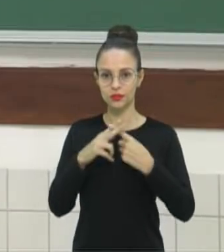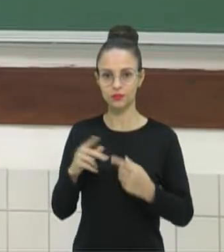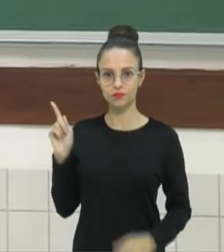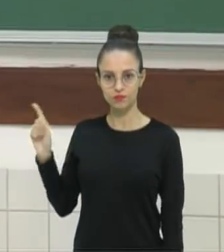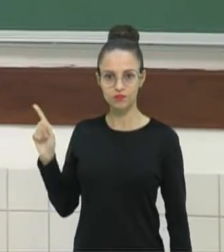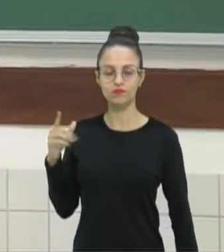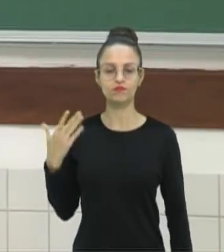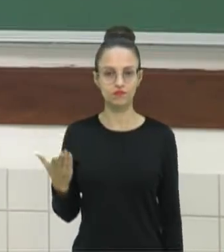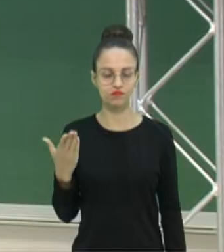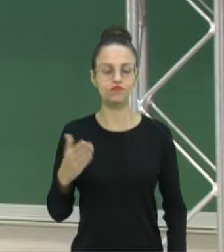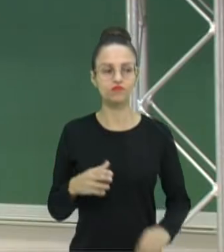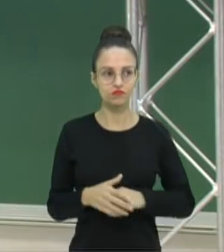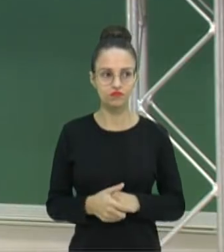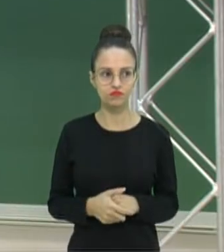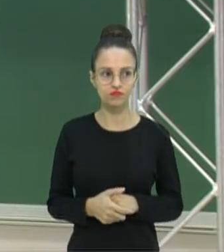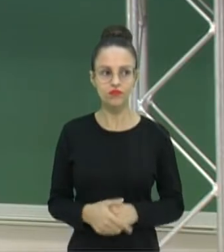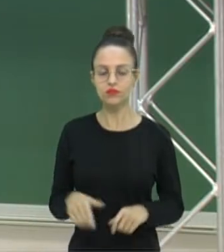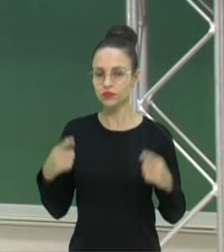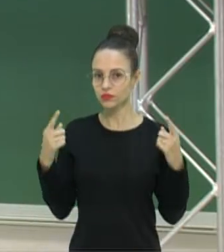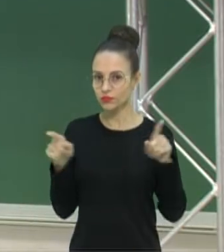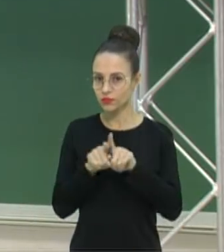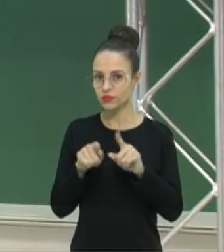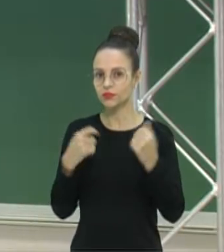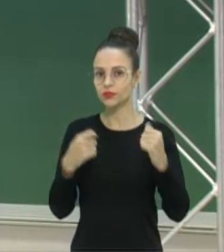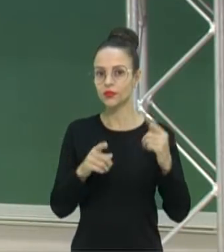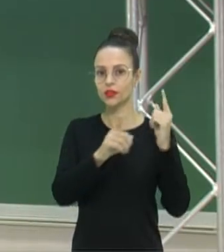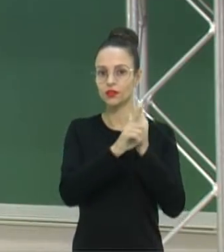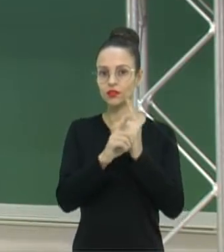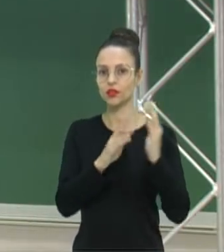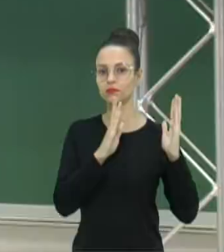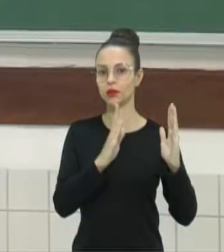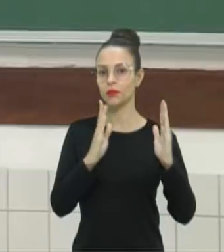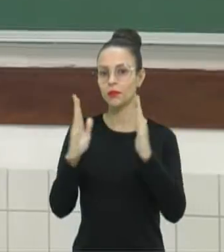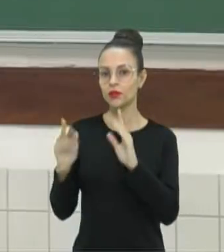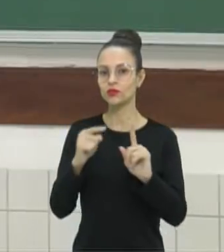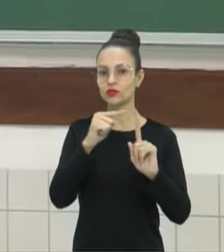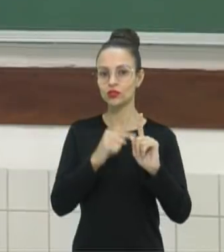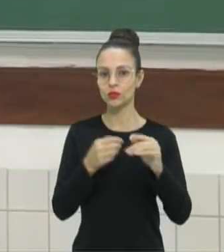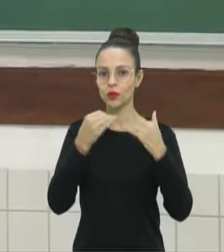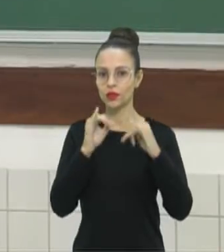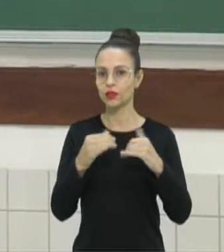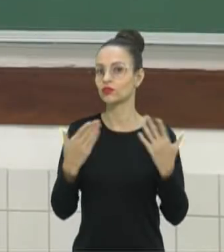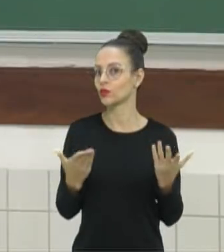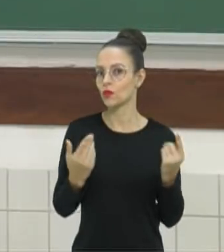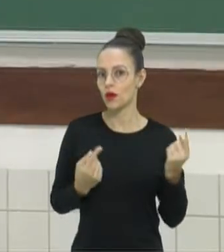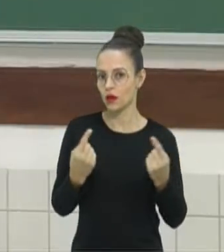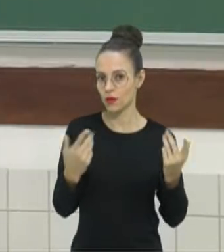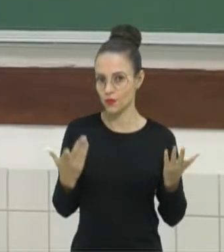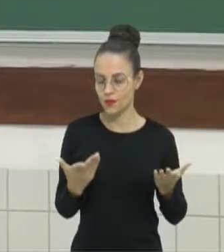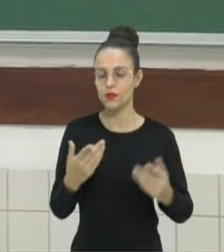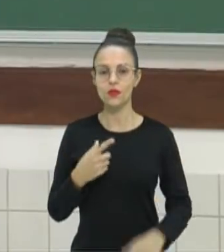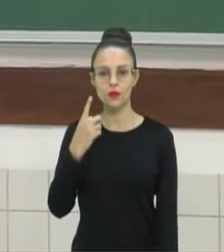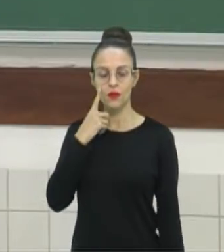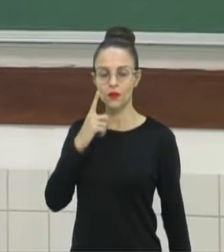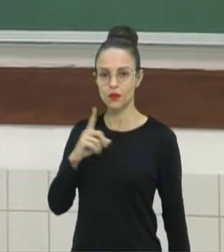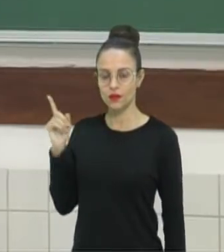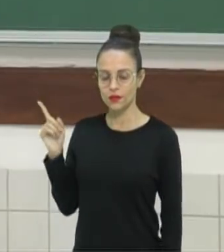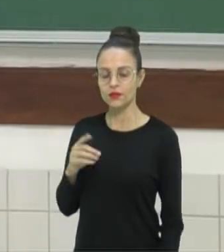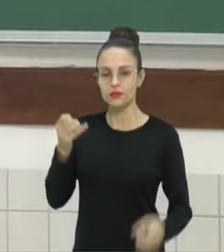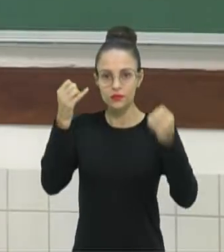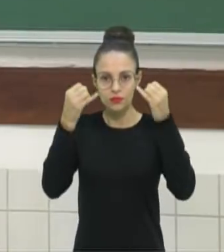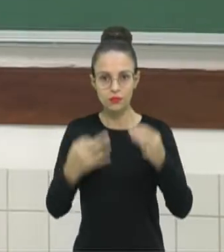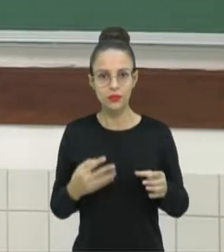situação, certo? E você precisa identificar em cada passo que tipo de energia envolvida, né? Ele falou para nós,